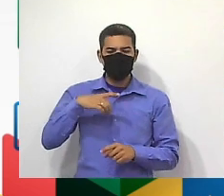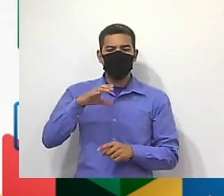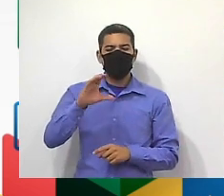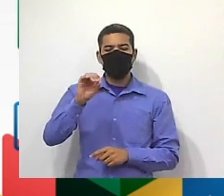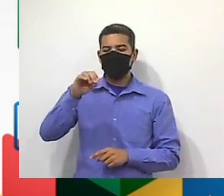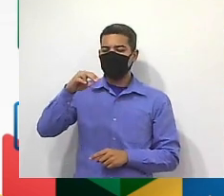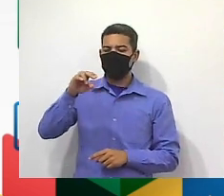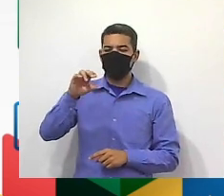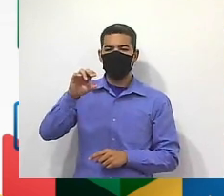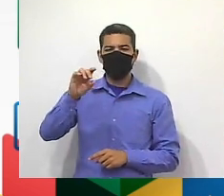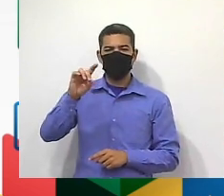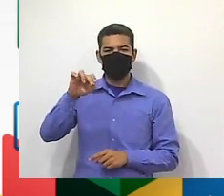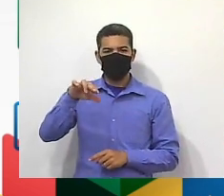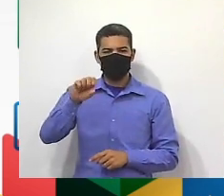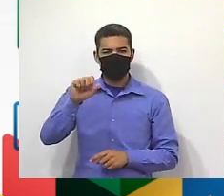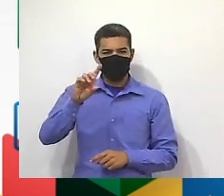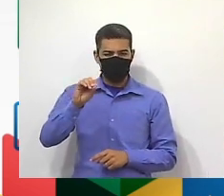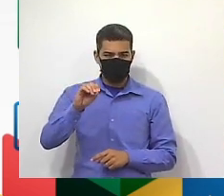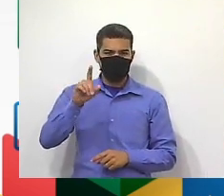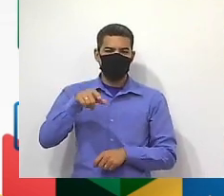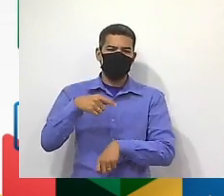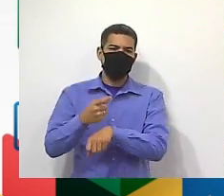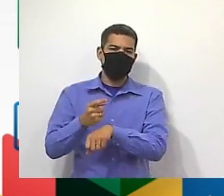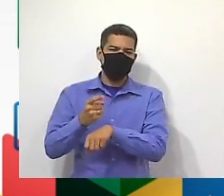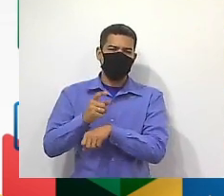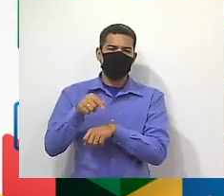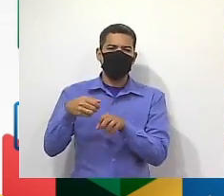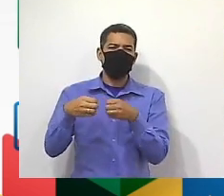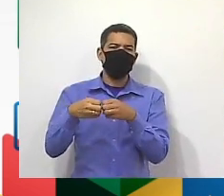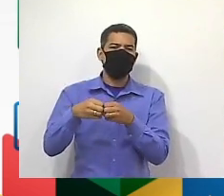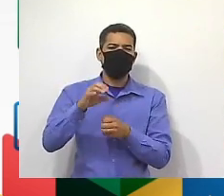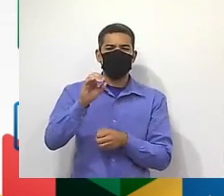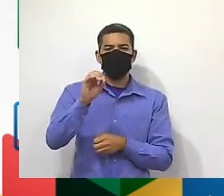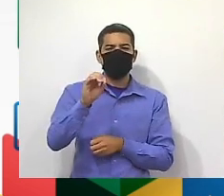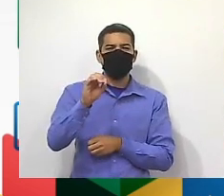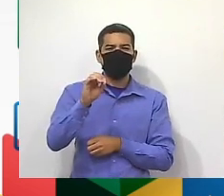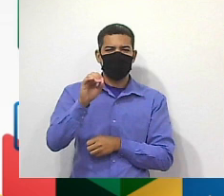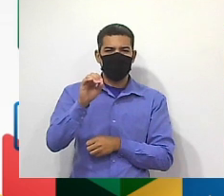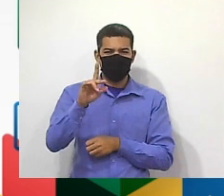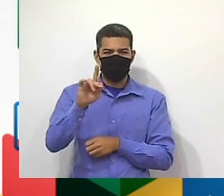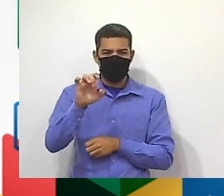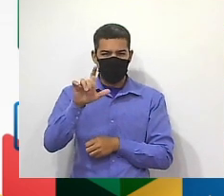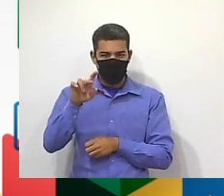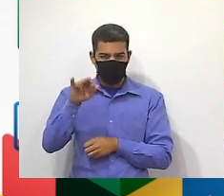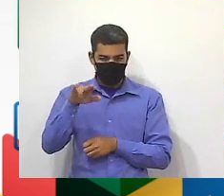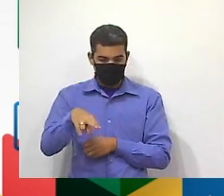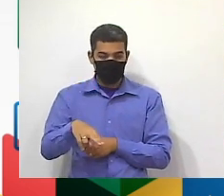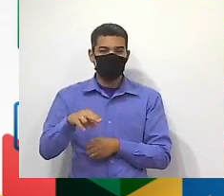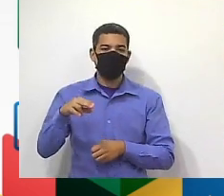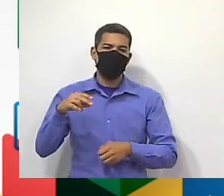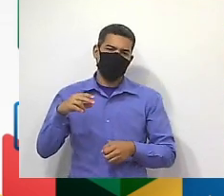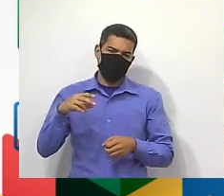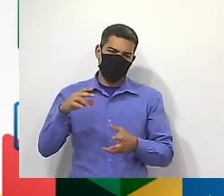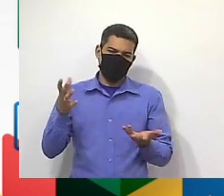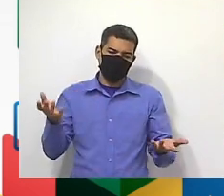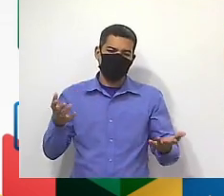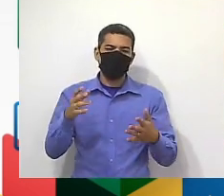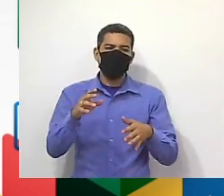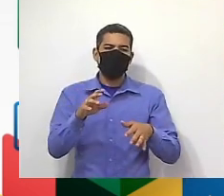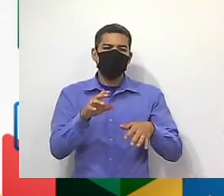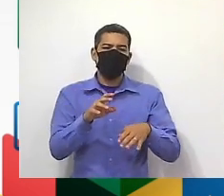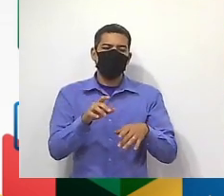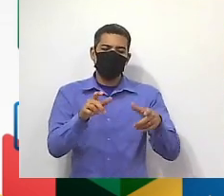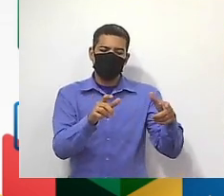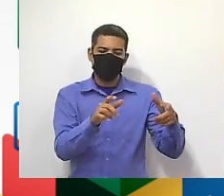temperaturas baixíssimas, próximo do 0 Kelvin. Definitivamente esses estados físicos não serão abordados em